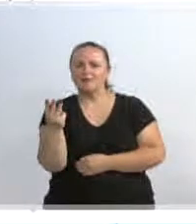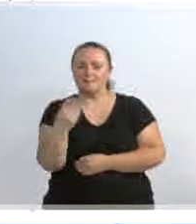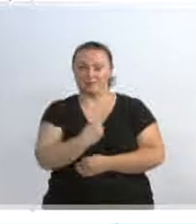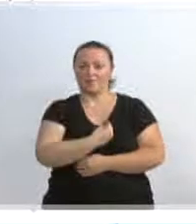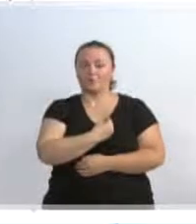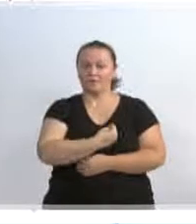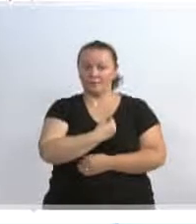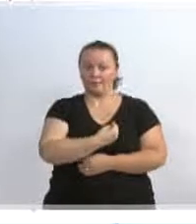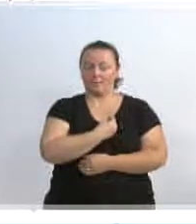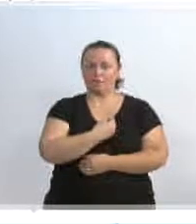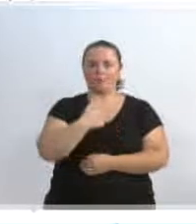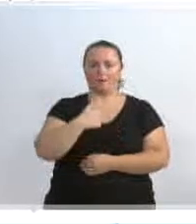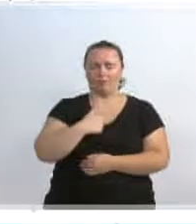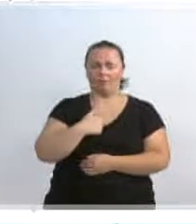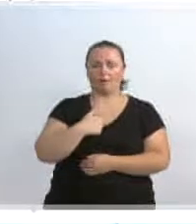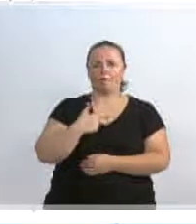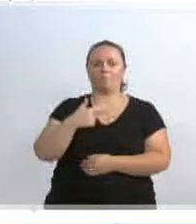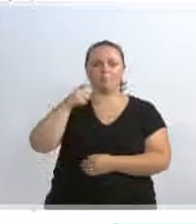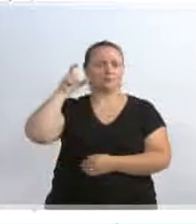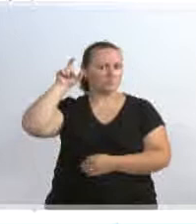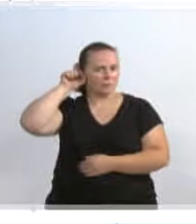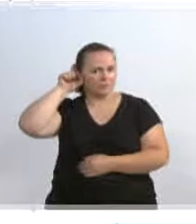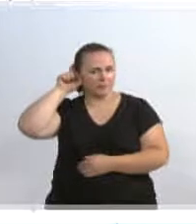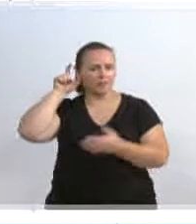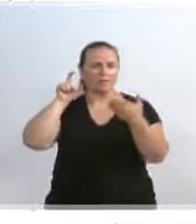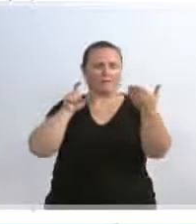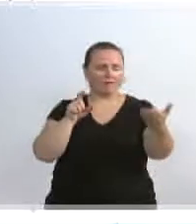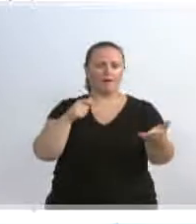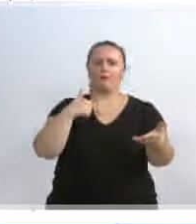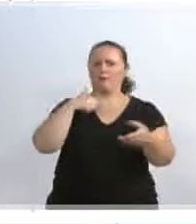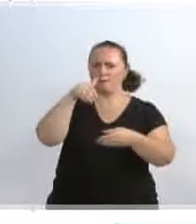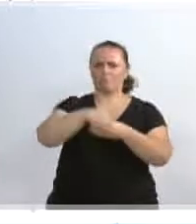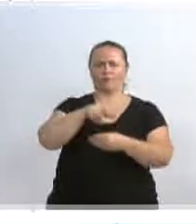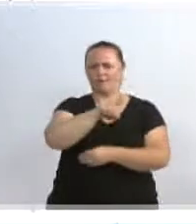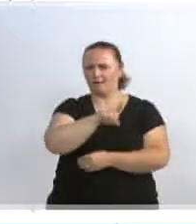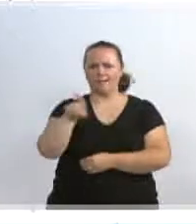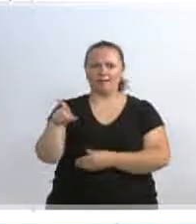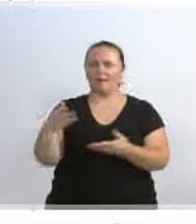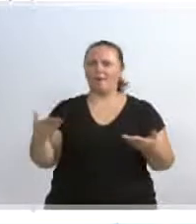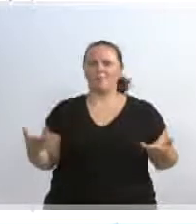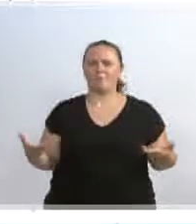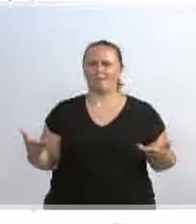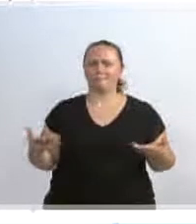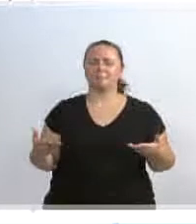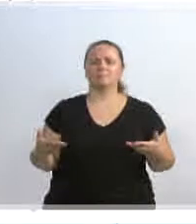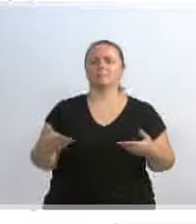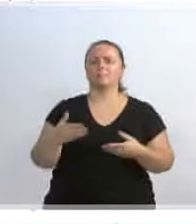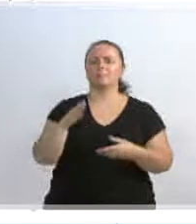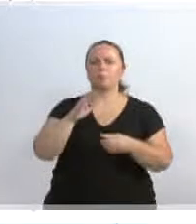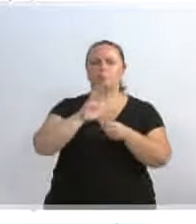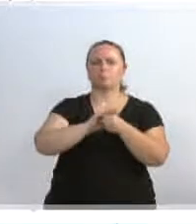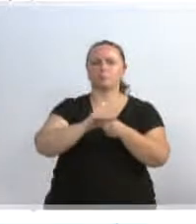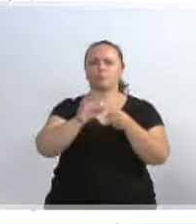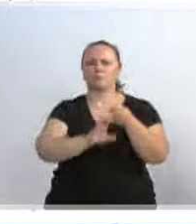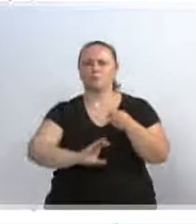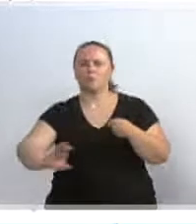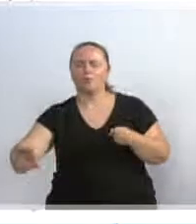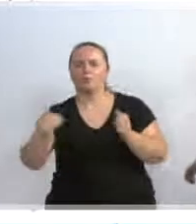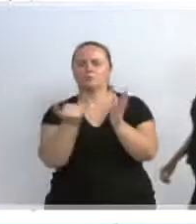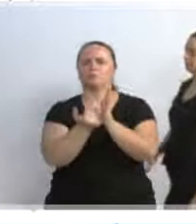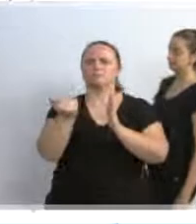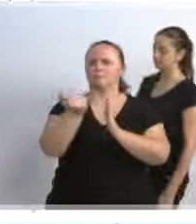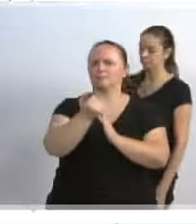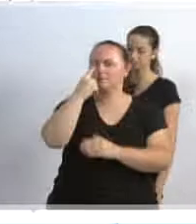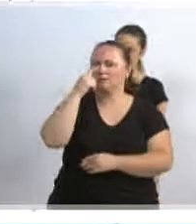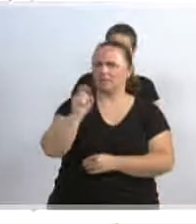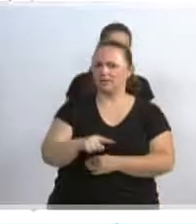é eu, o Iens e o Jovino. Eu tá ali, ó, votei não. Votei não ao esgoto e votei não ao aumento do lixo. Eu